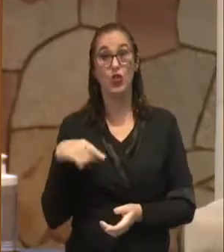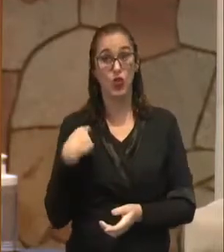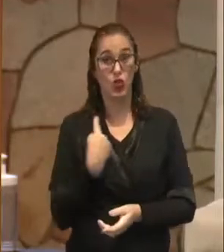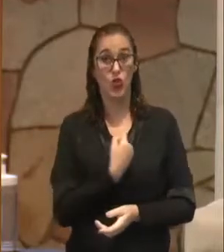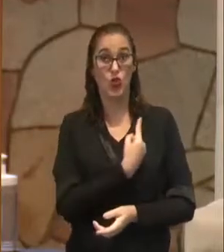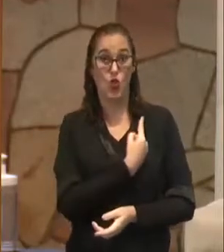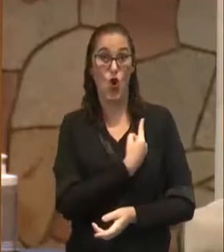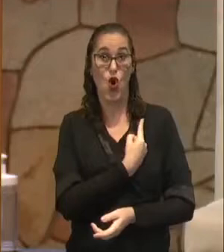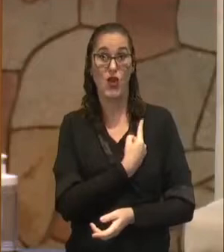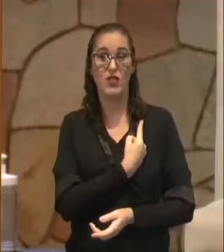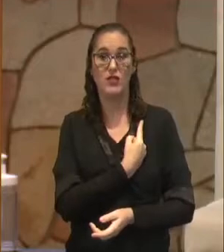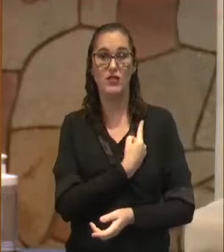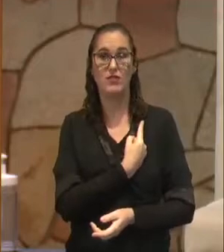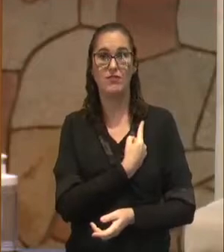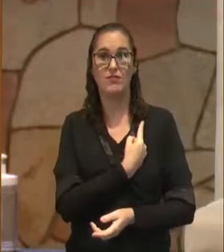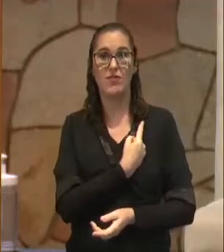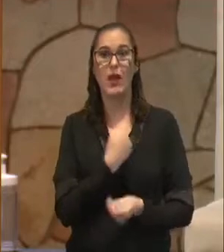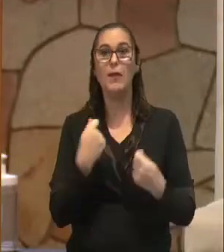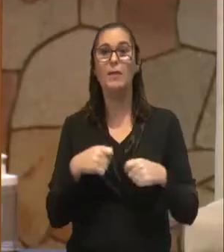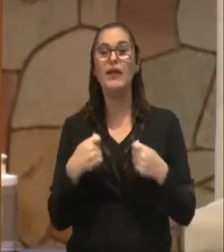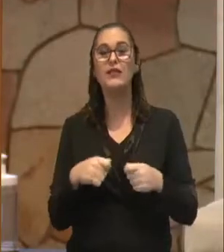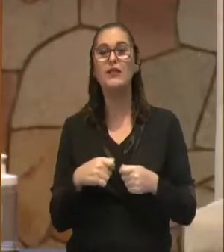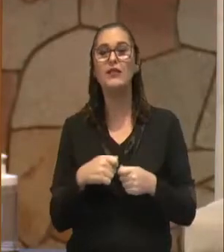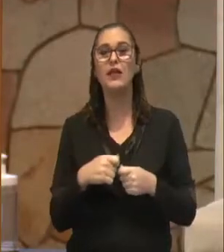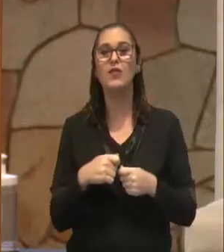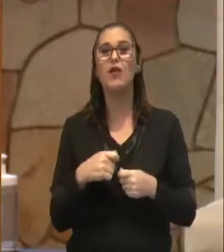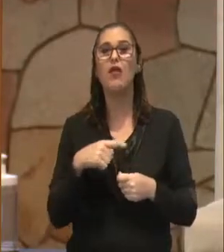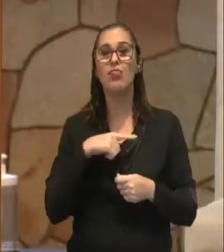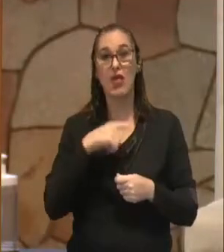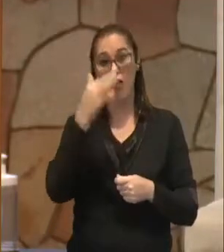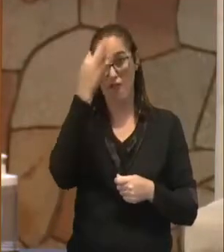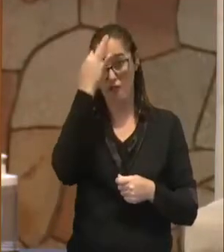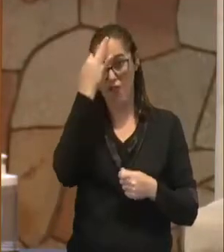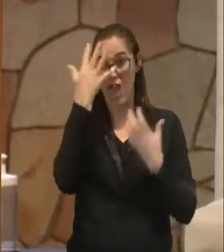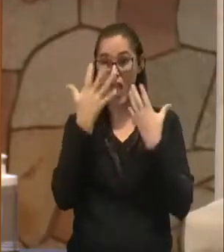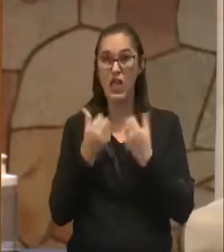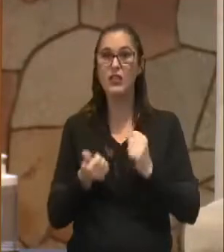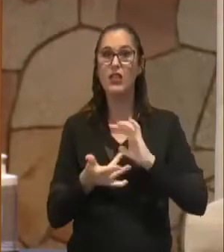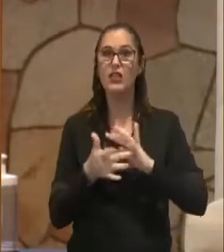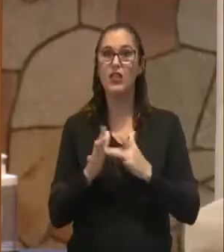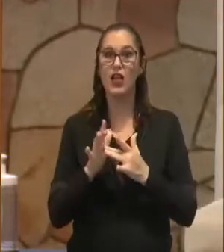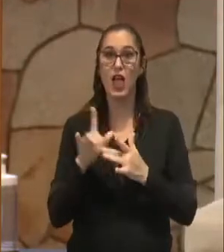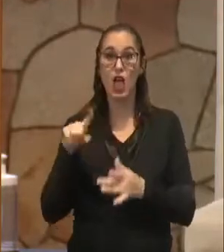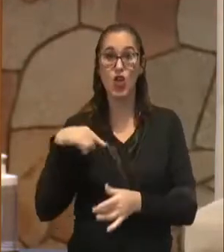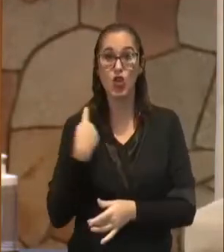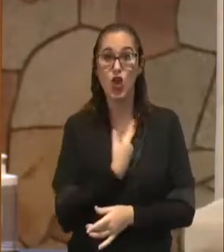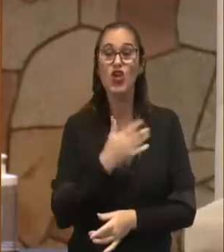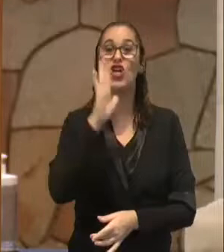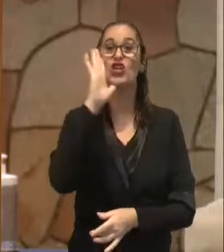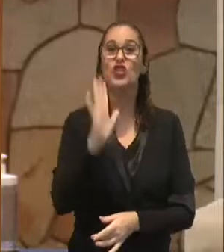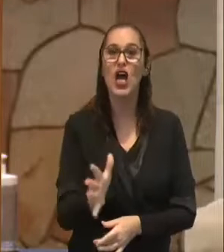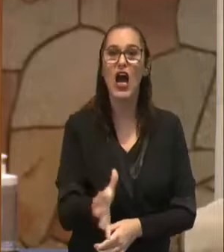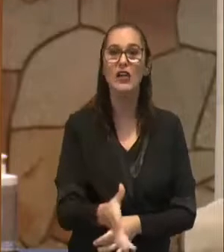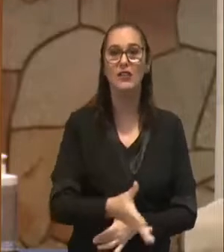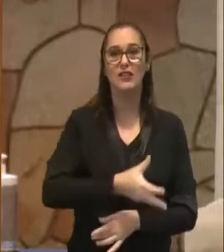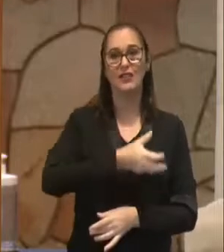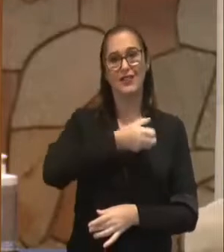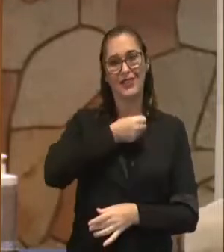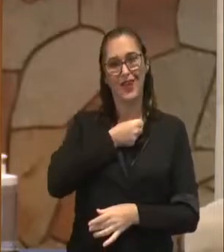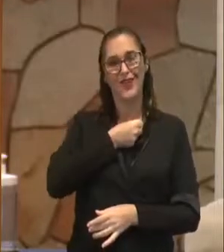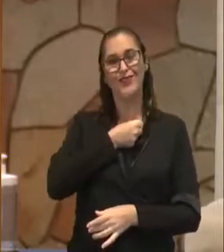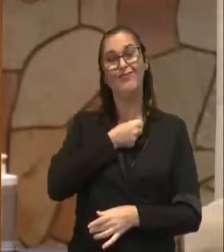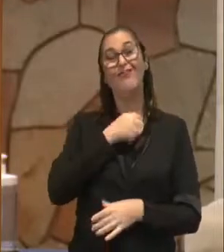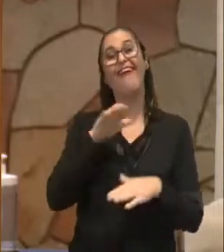agora a realidade no verso 10 é que nós fomos salvos para que aí